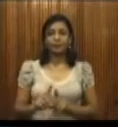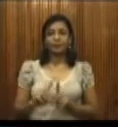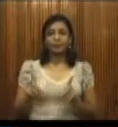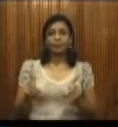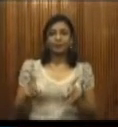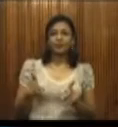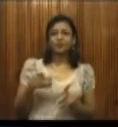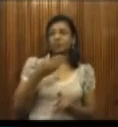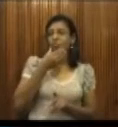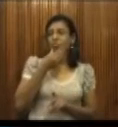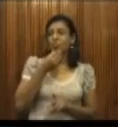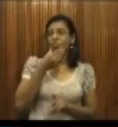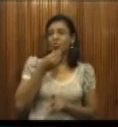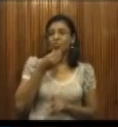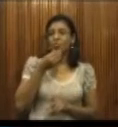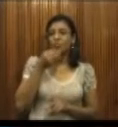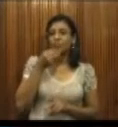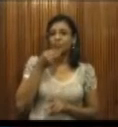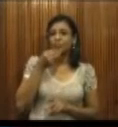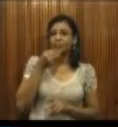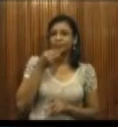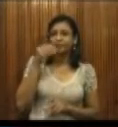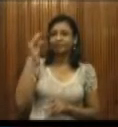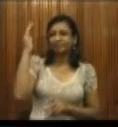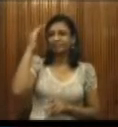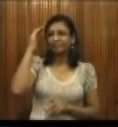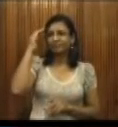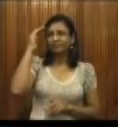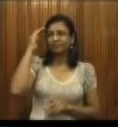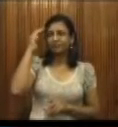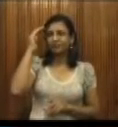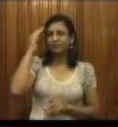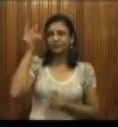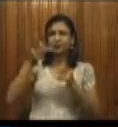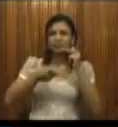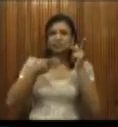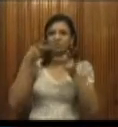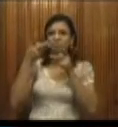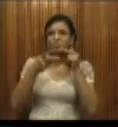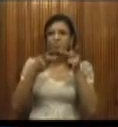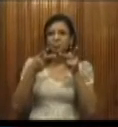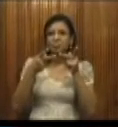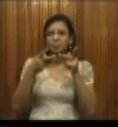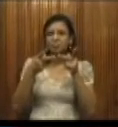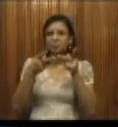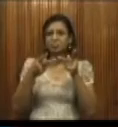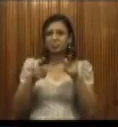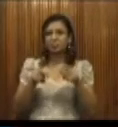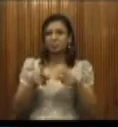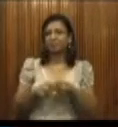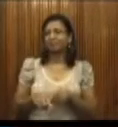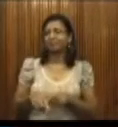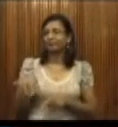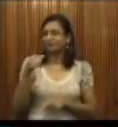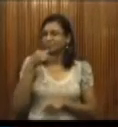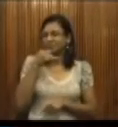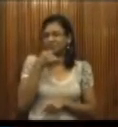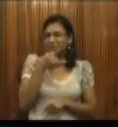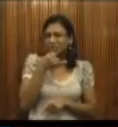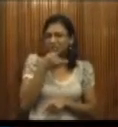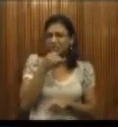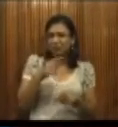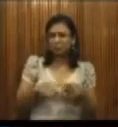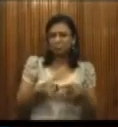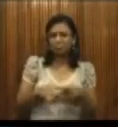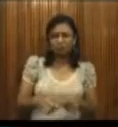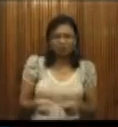estas palavras, ficou muito triste, porque era riquíssimo. Ele não apenas era rico,